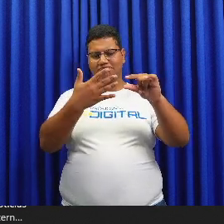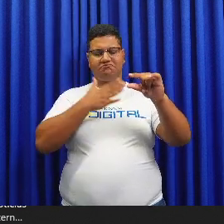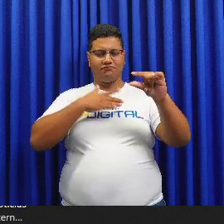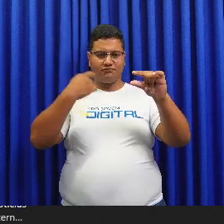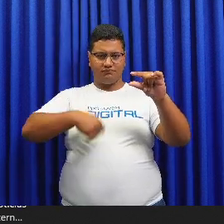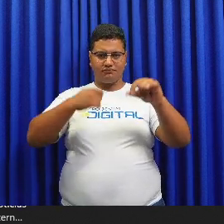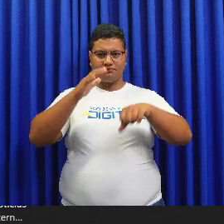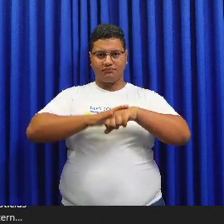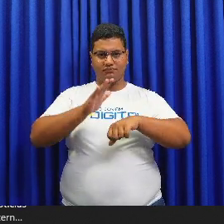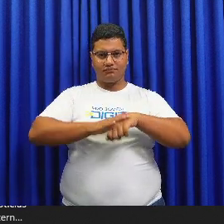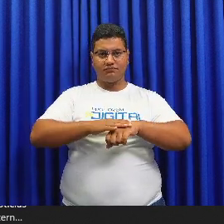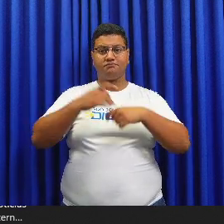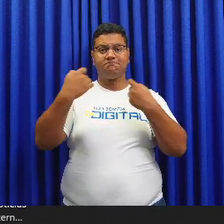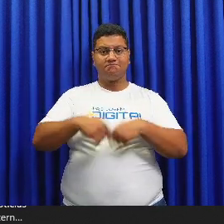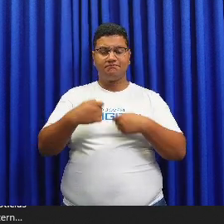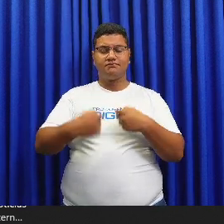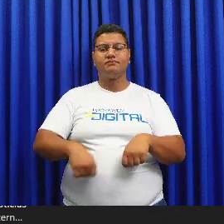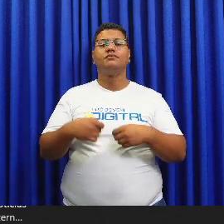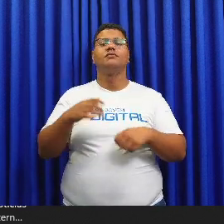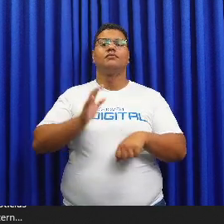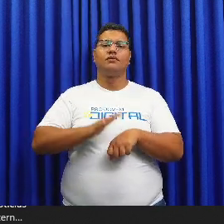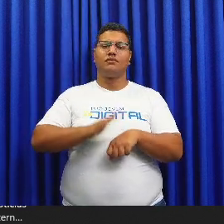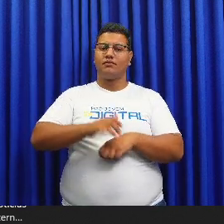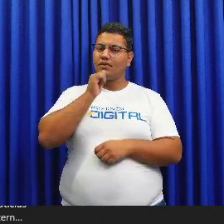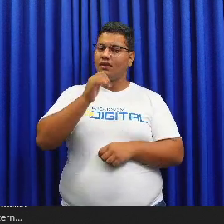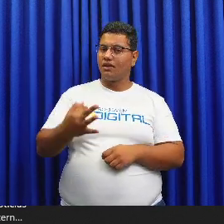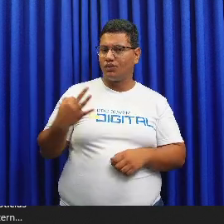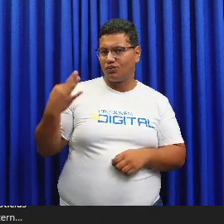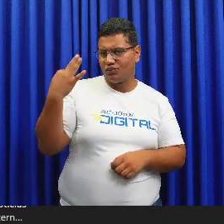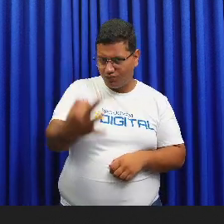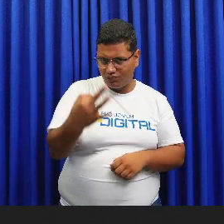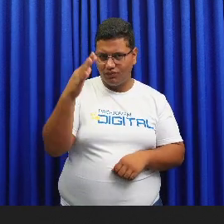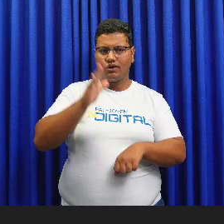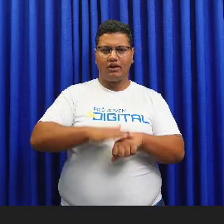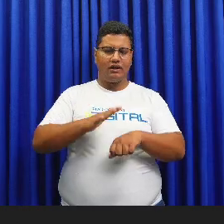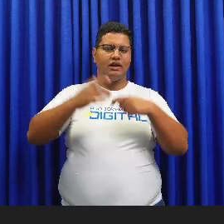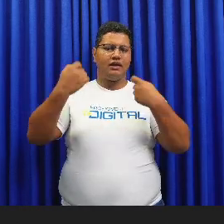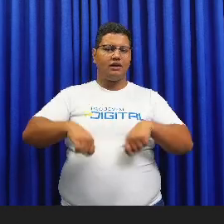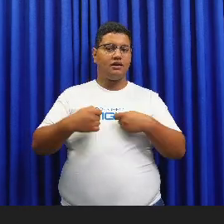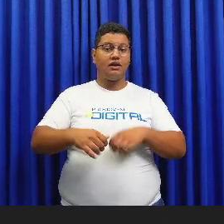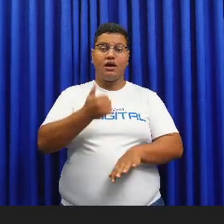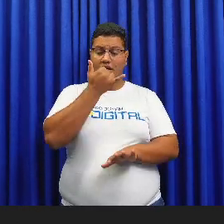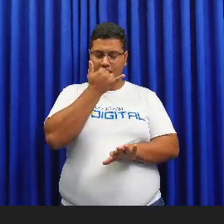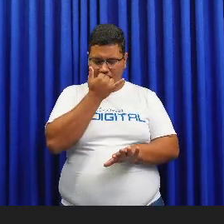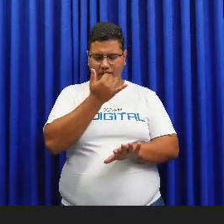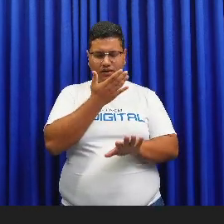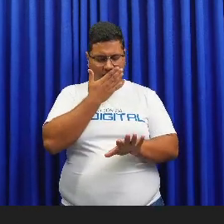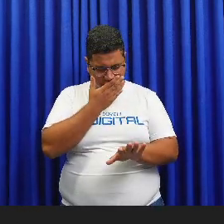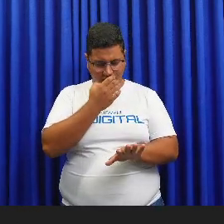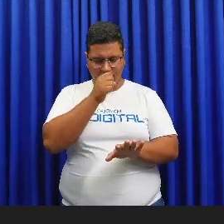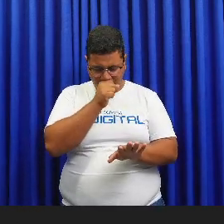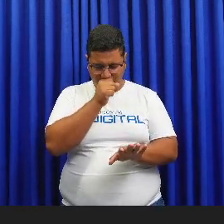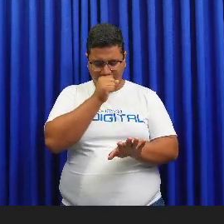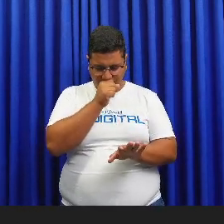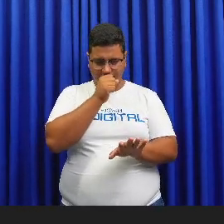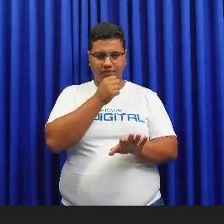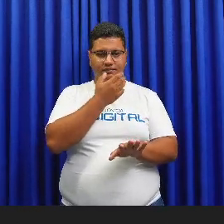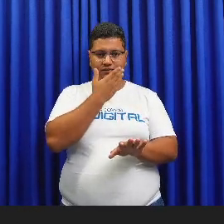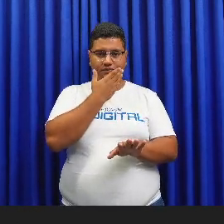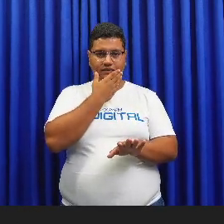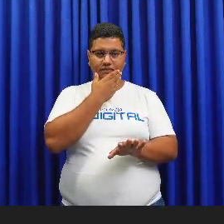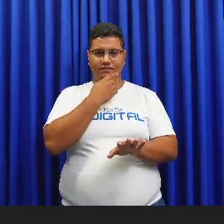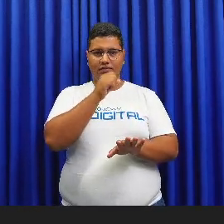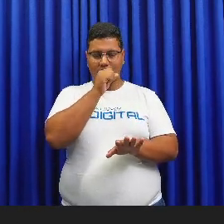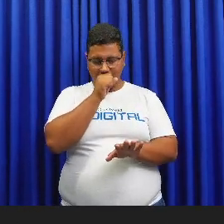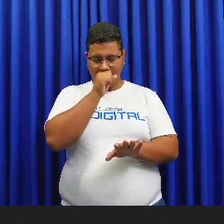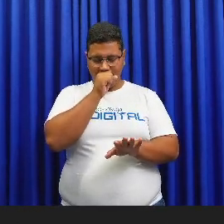está pendente, ainda está a fazer, no caso, né? Desculpa. Vou dar uma pausa aqui para